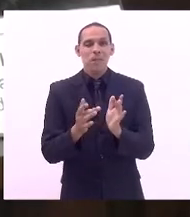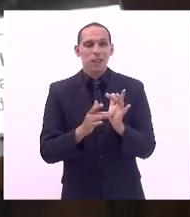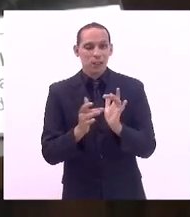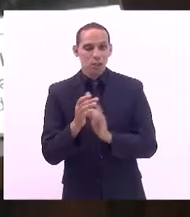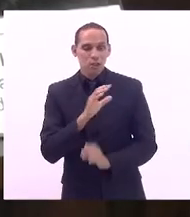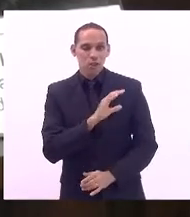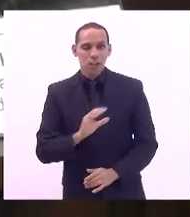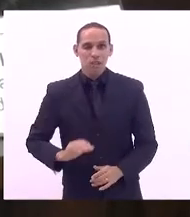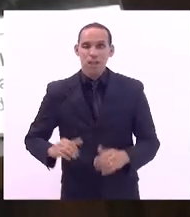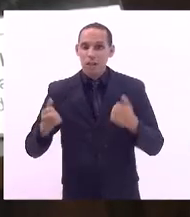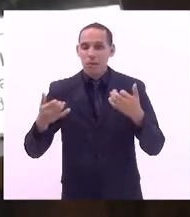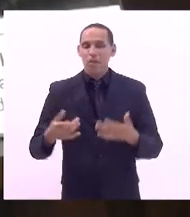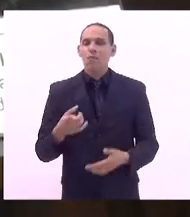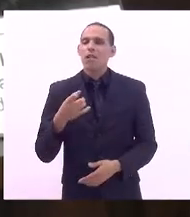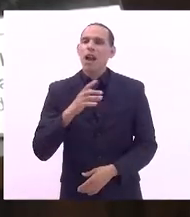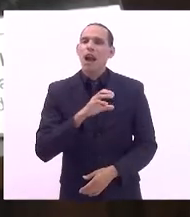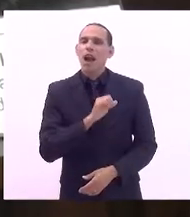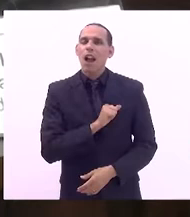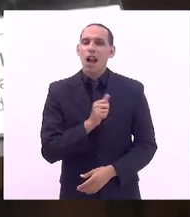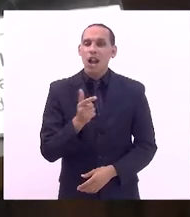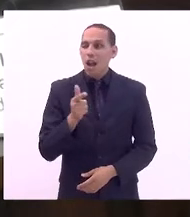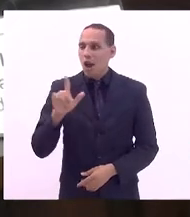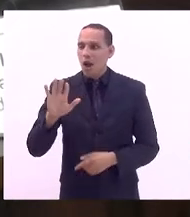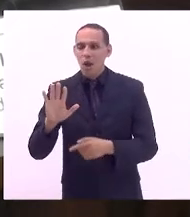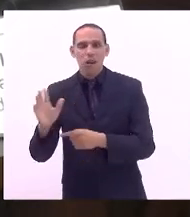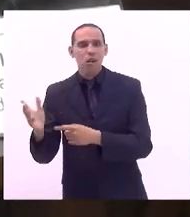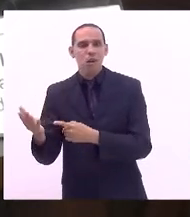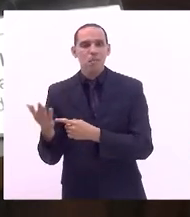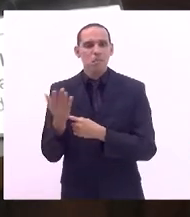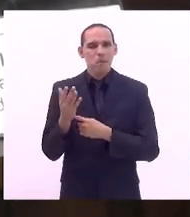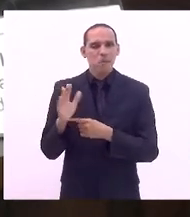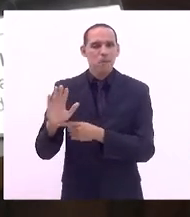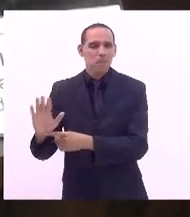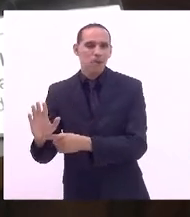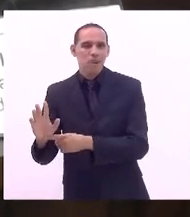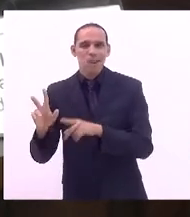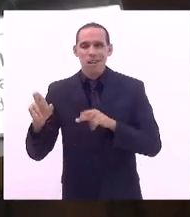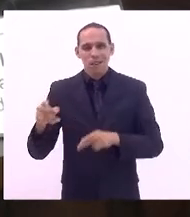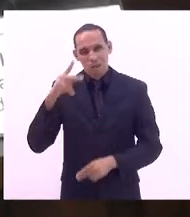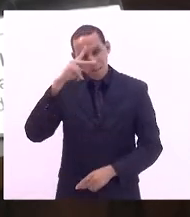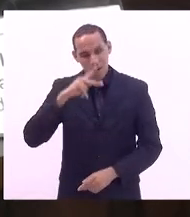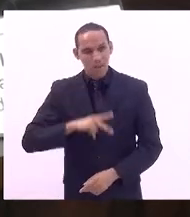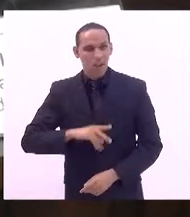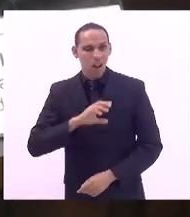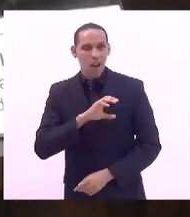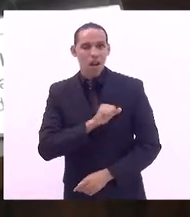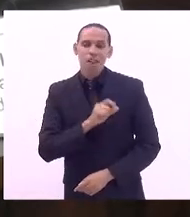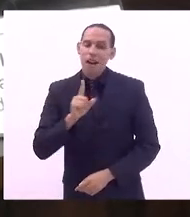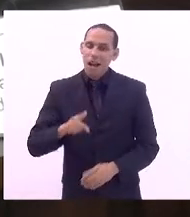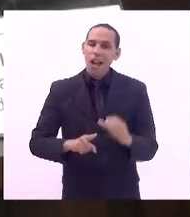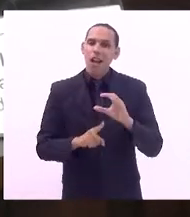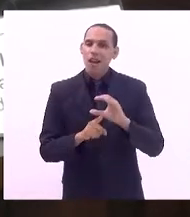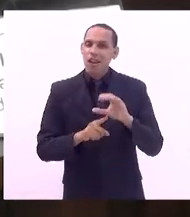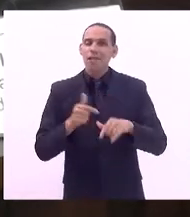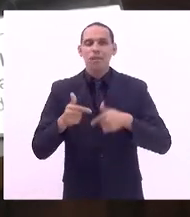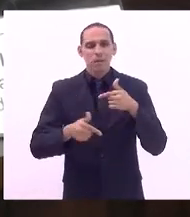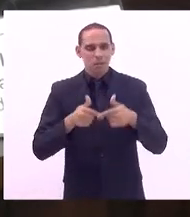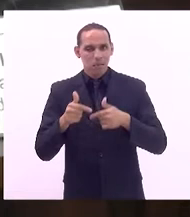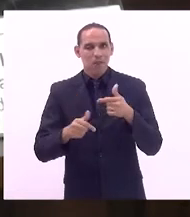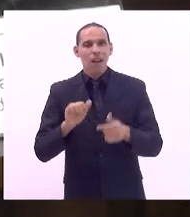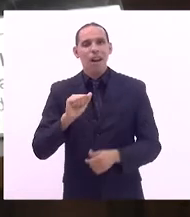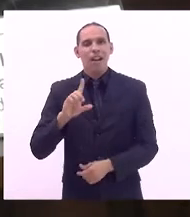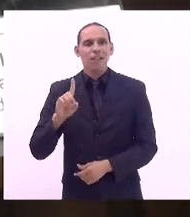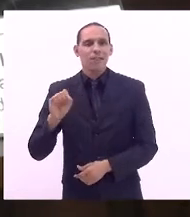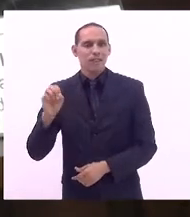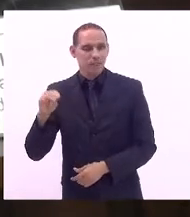Cristo Amarás o teu próximo como a ti mesmo e é isso que nós fazemos é isso que a Capelania faz é isso que a